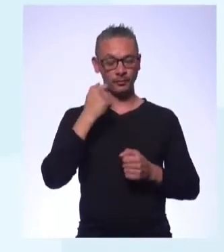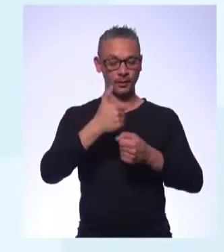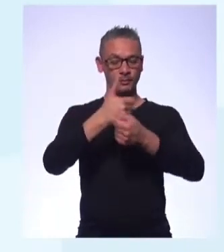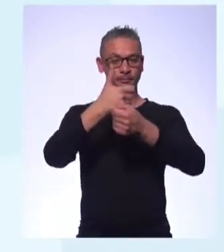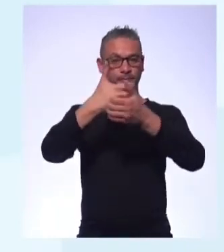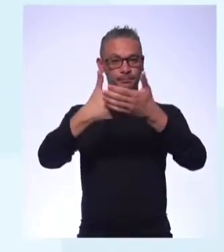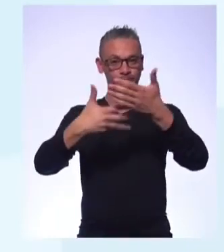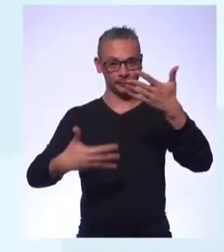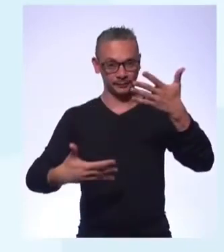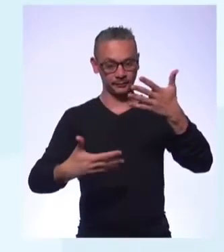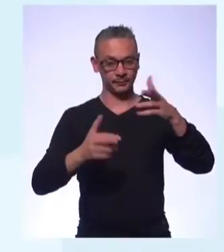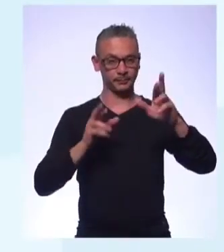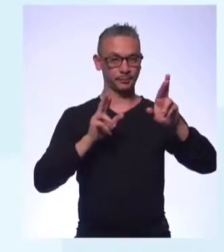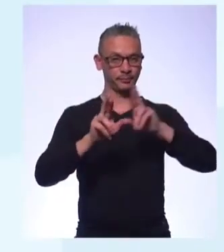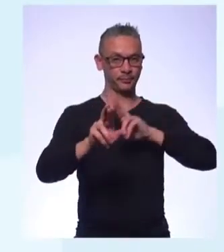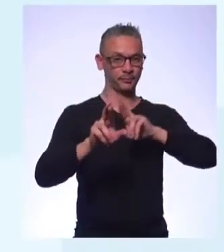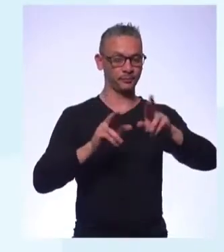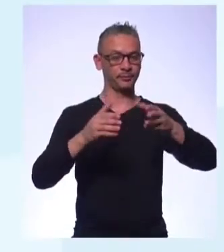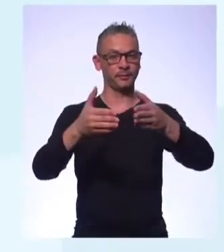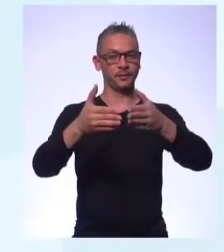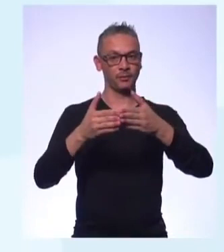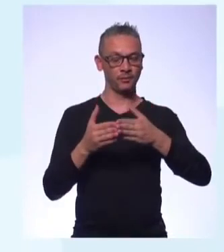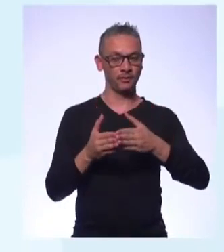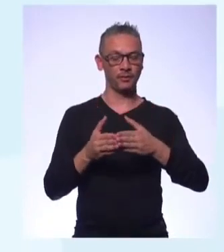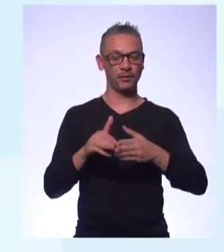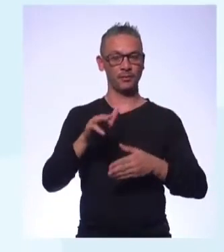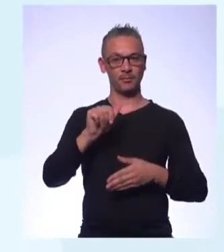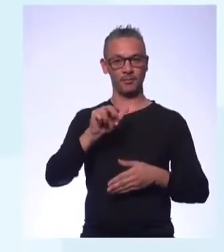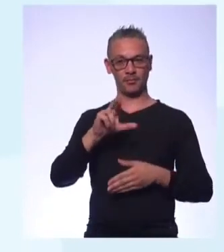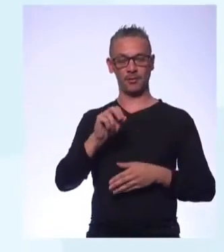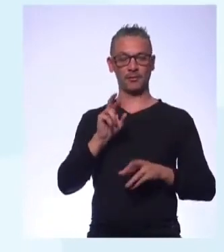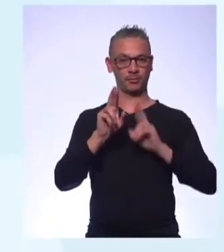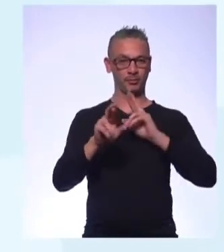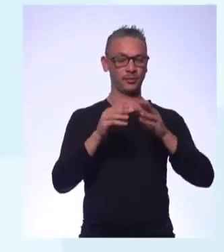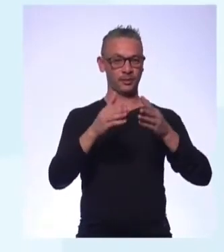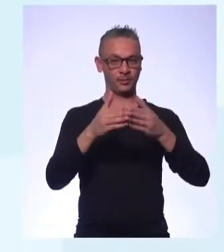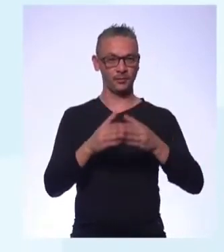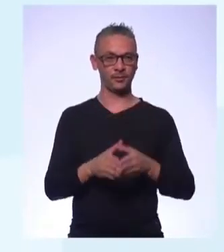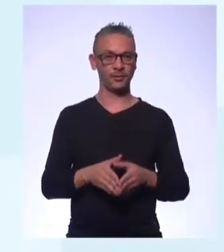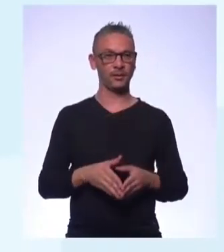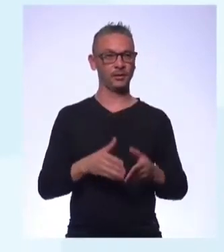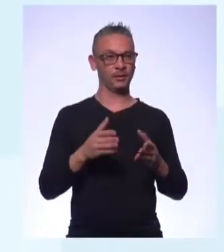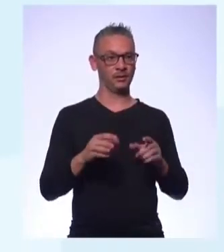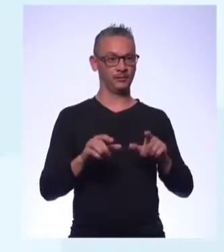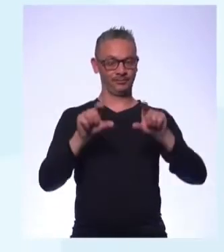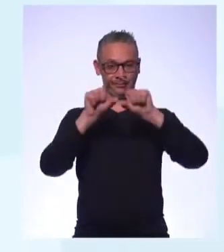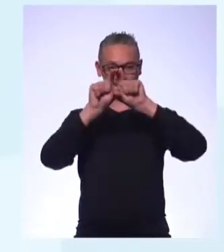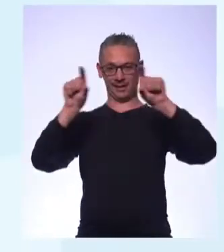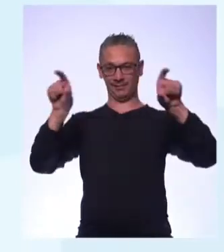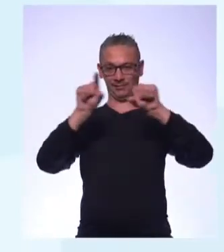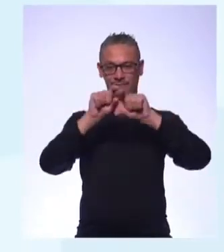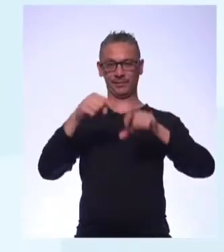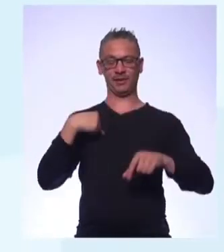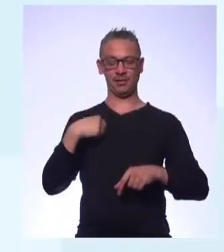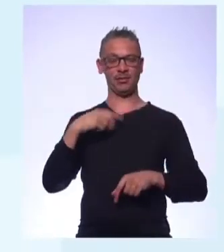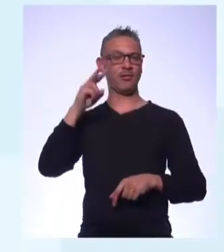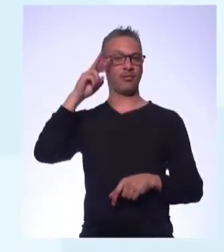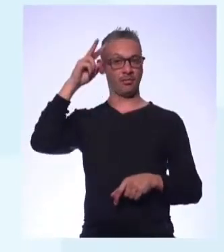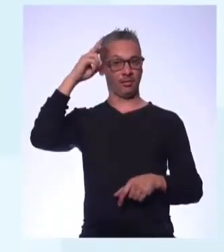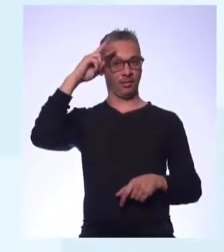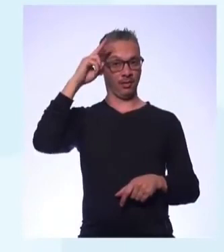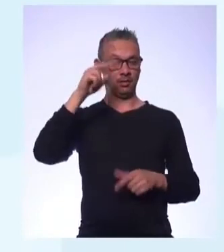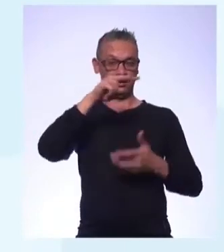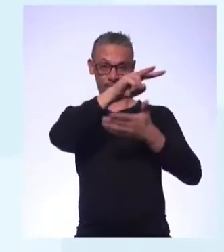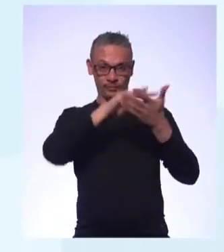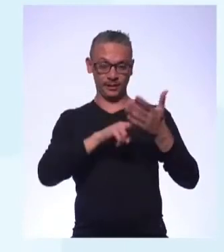aberto, para vocês colocarem aí, para o Mauro coletar as respostas rapidinho. Se nesse trecho que eu vou ler, a gente tem metáfora, ou a